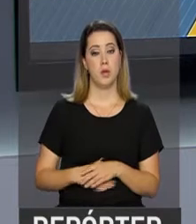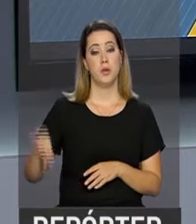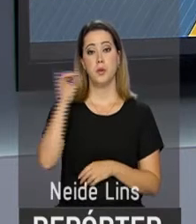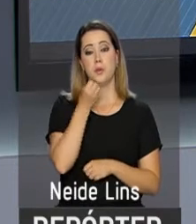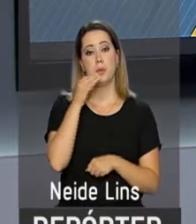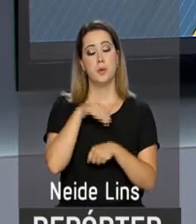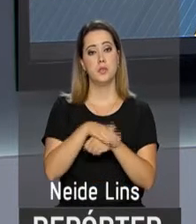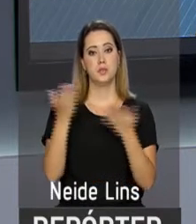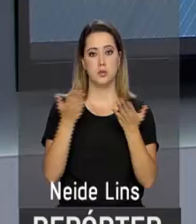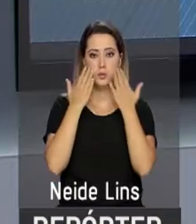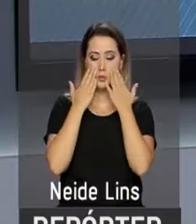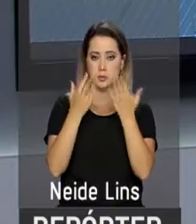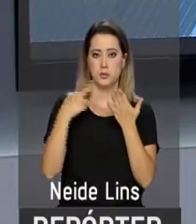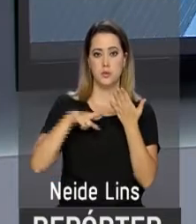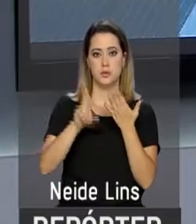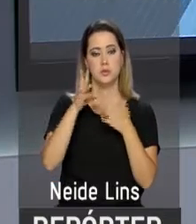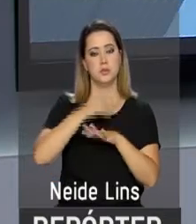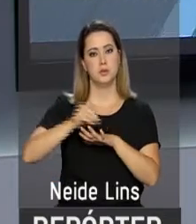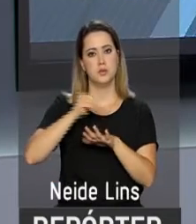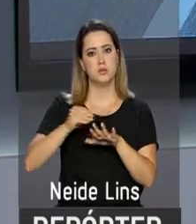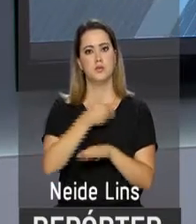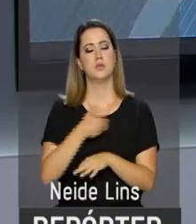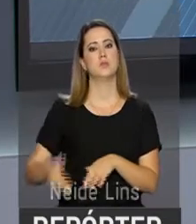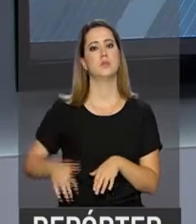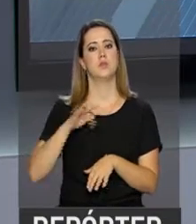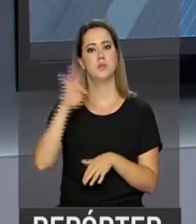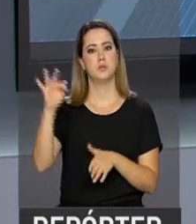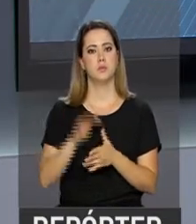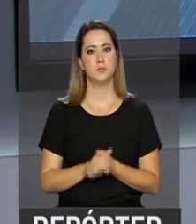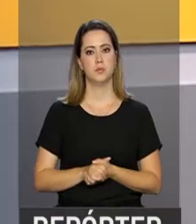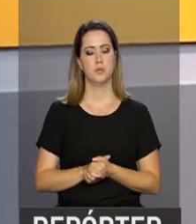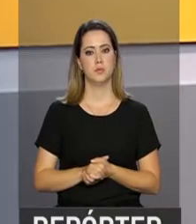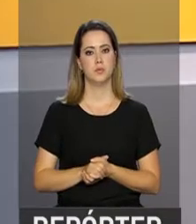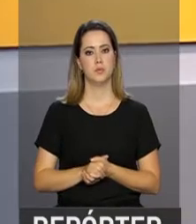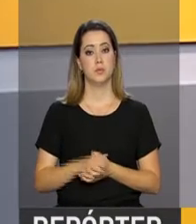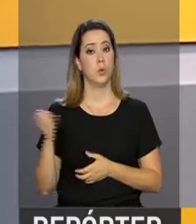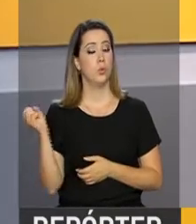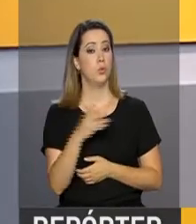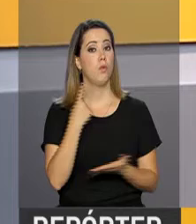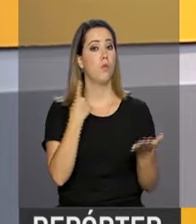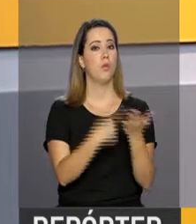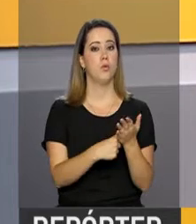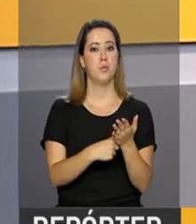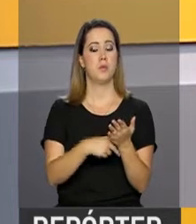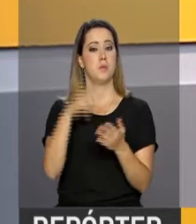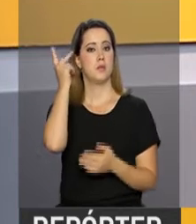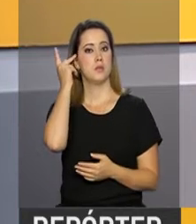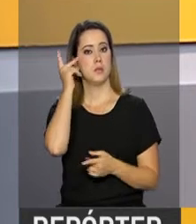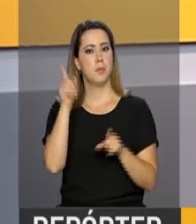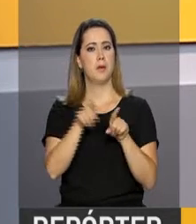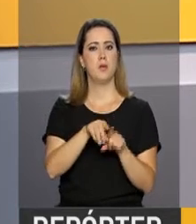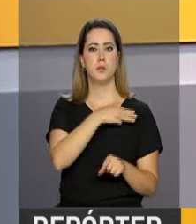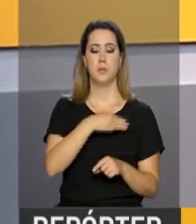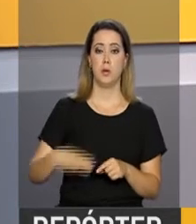Olá, boa noite. No ar o repórter NBR com as notícias do governo federal. Um novo acordo entre o Estado de São